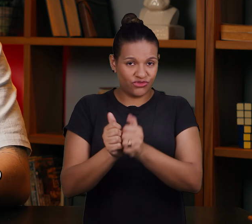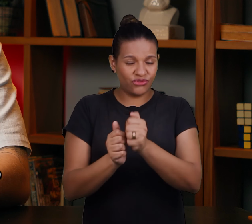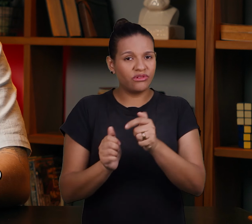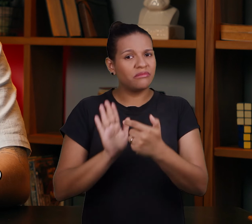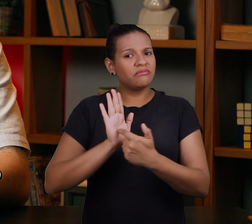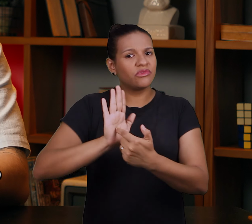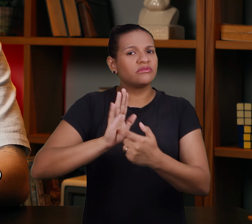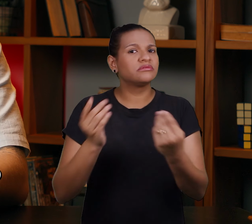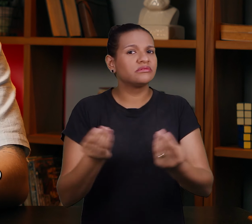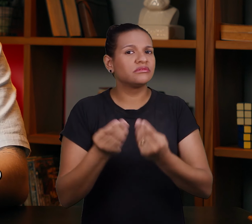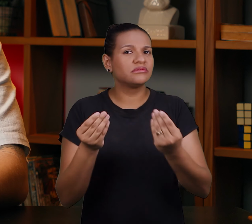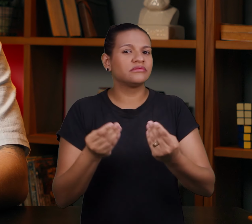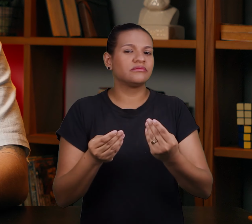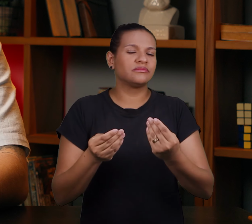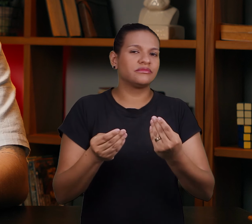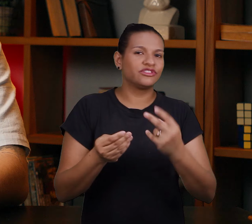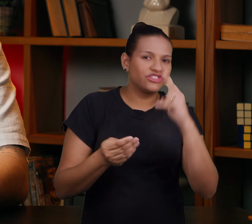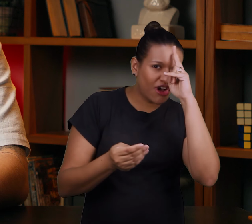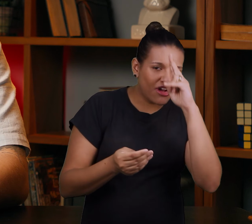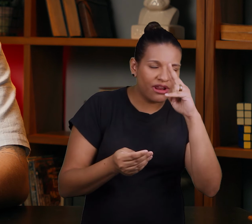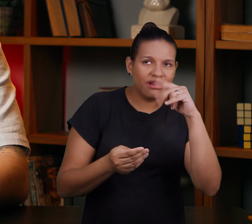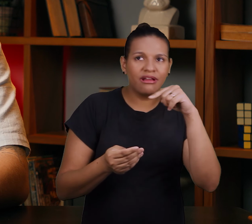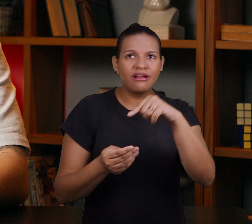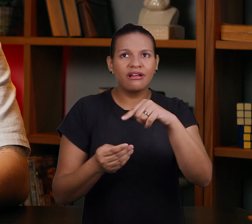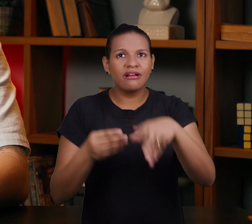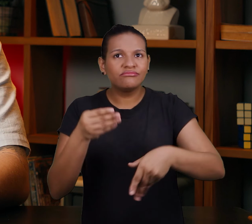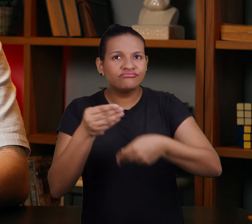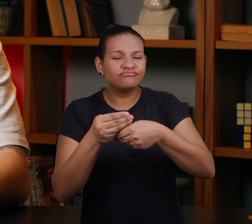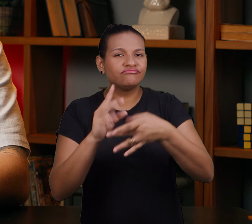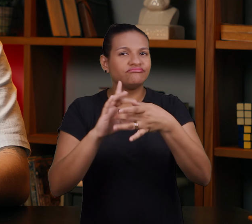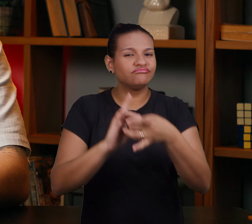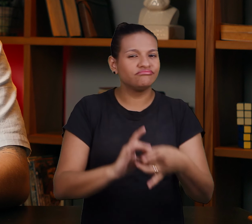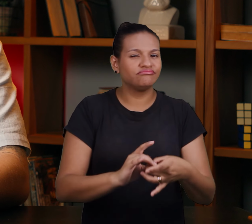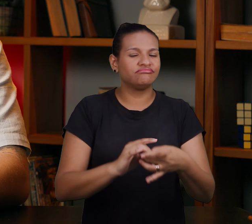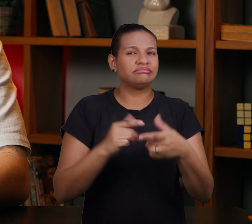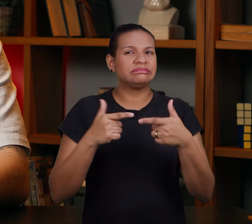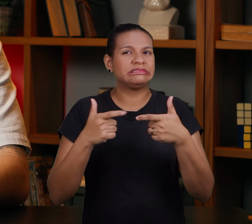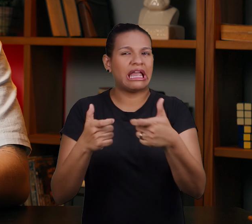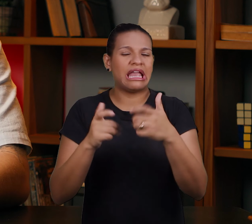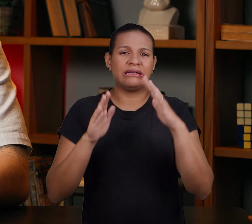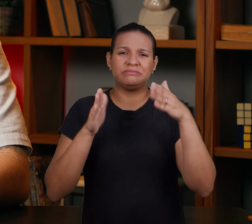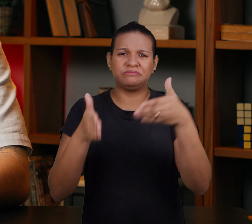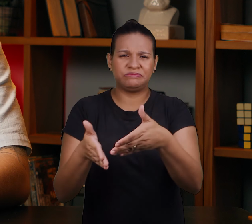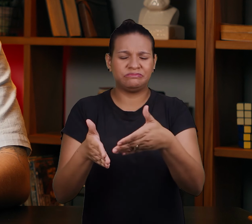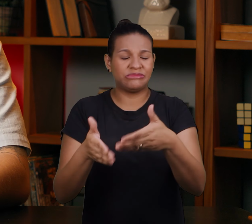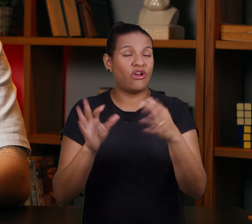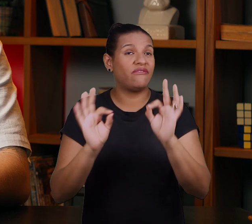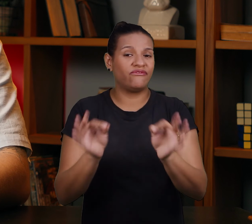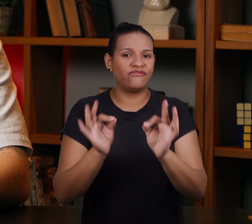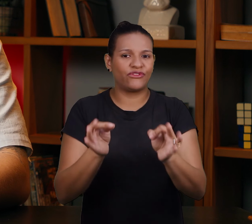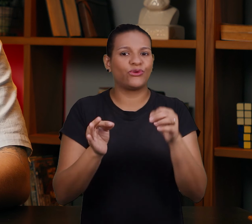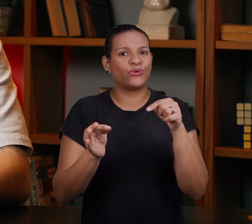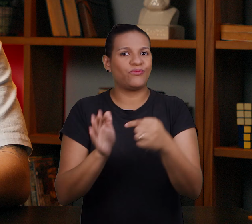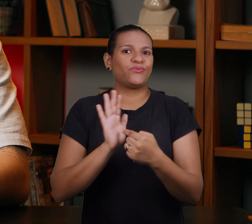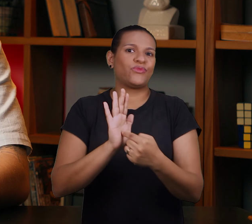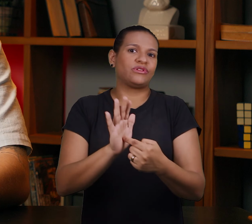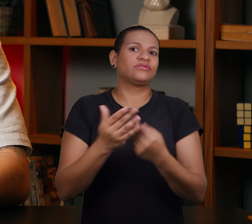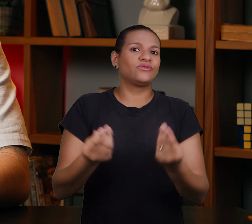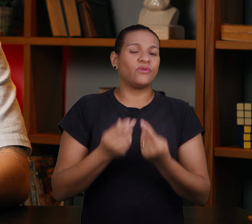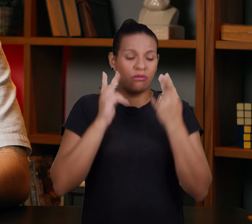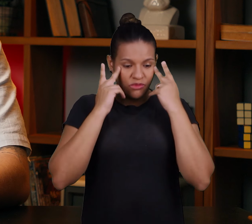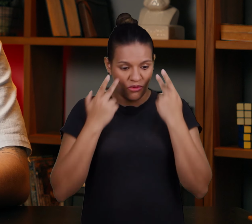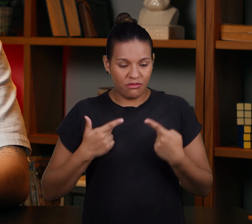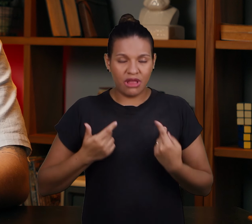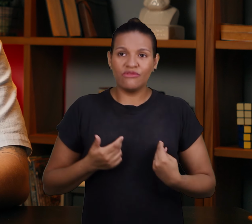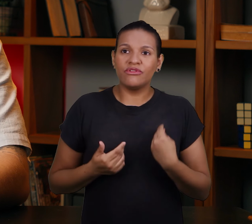Esse jogo é um ótimo exemplo da ideia de escovar a história contra pelo. Ele foca nos aspectos terríveis da guerra, permitindo uma reflexão mais